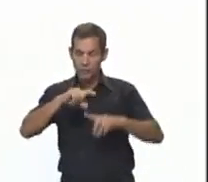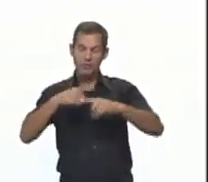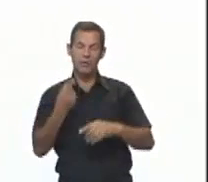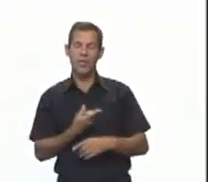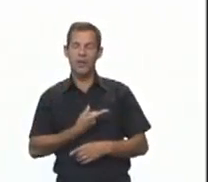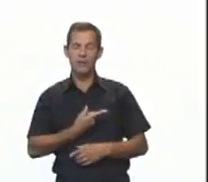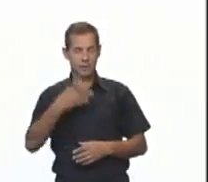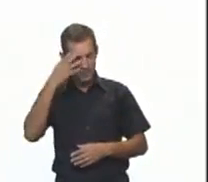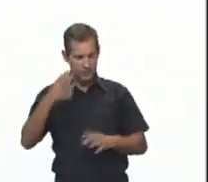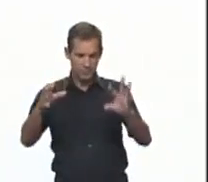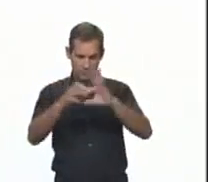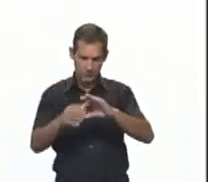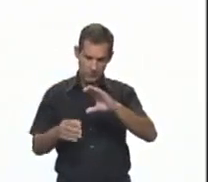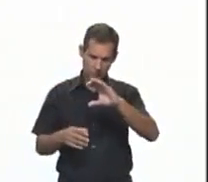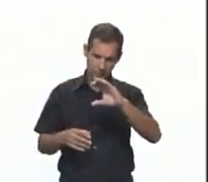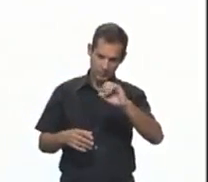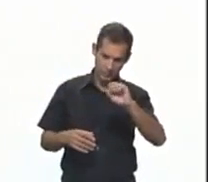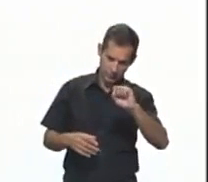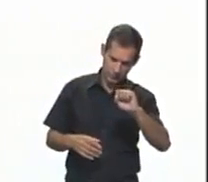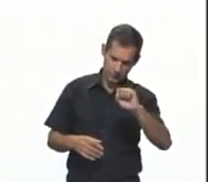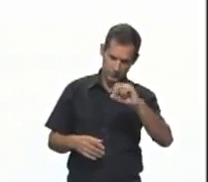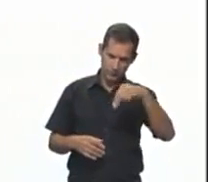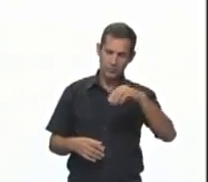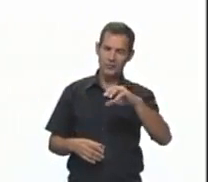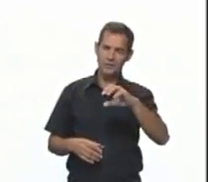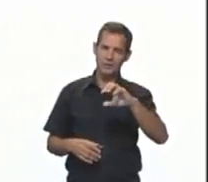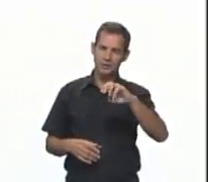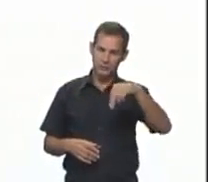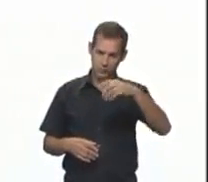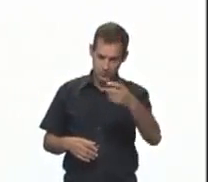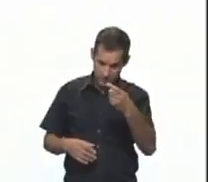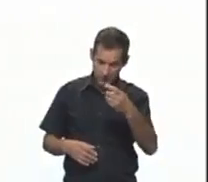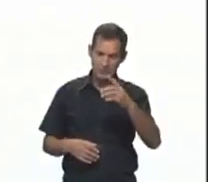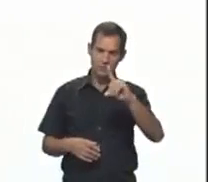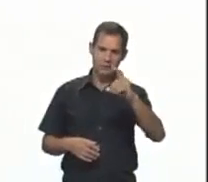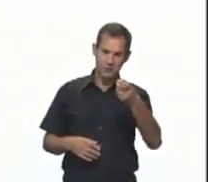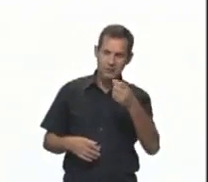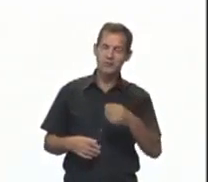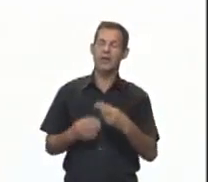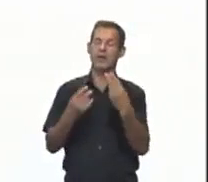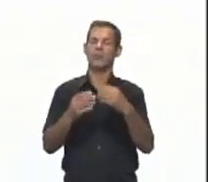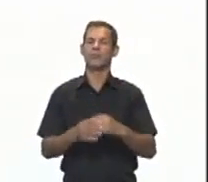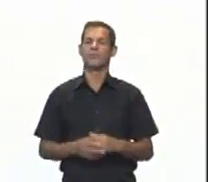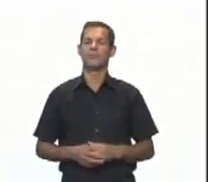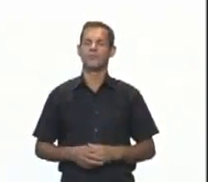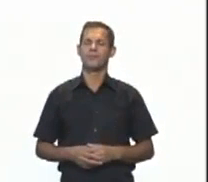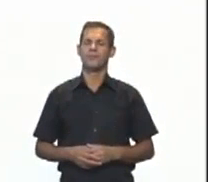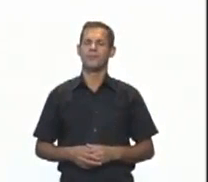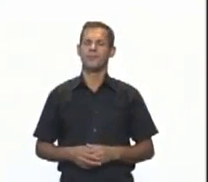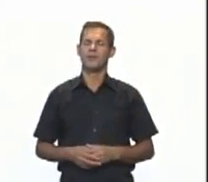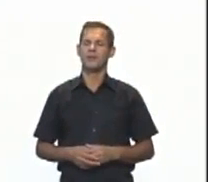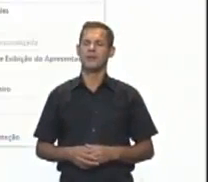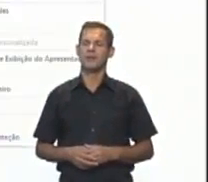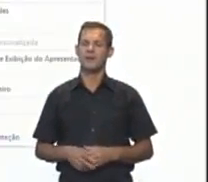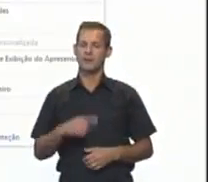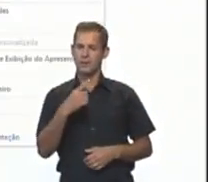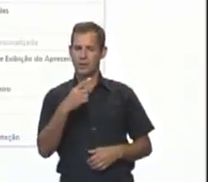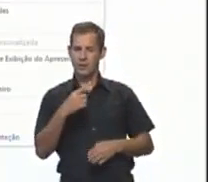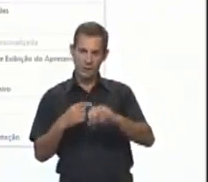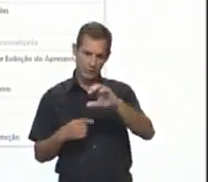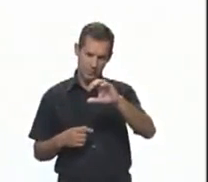que integral de cosseno de n de x dx é igual a